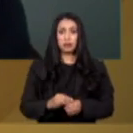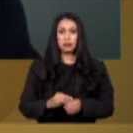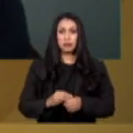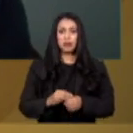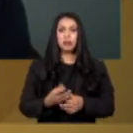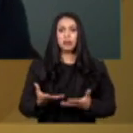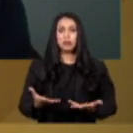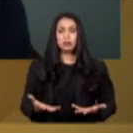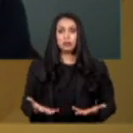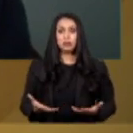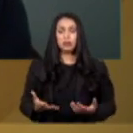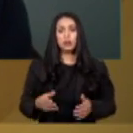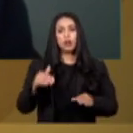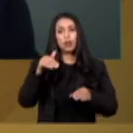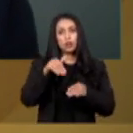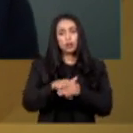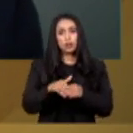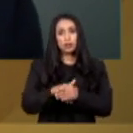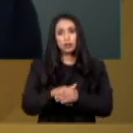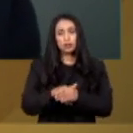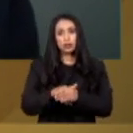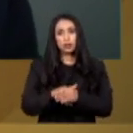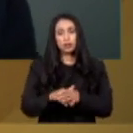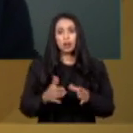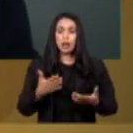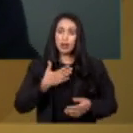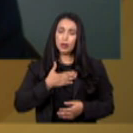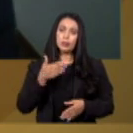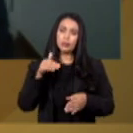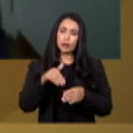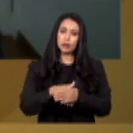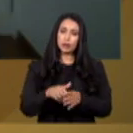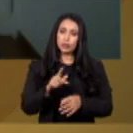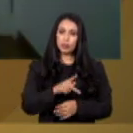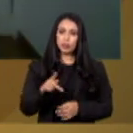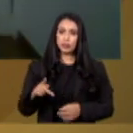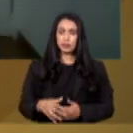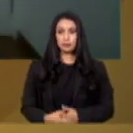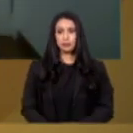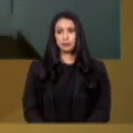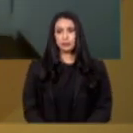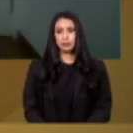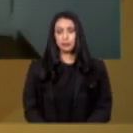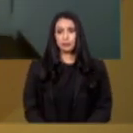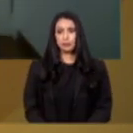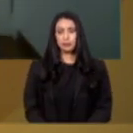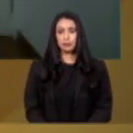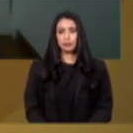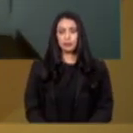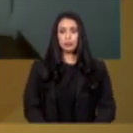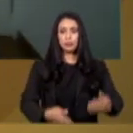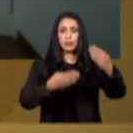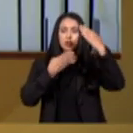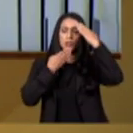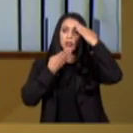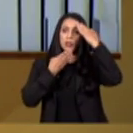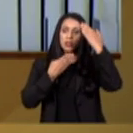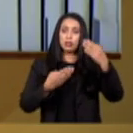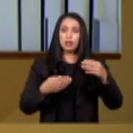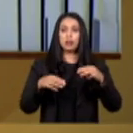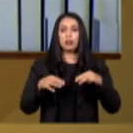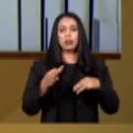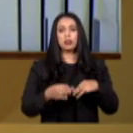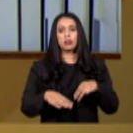modelinha mente ea conclusão do rota importante como posso dizer e agradeço ao